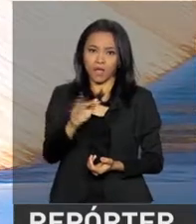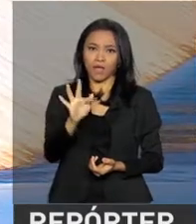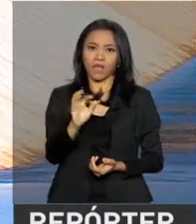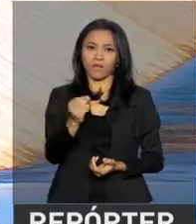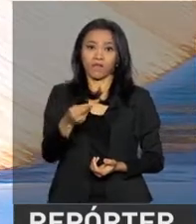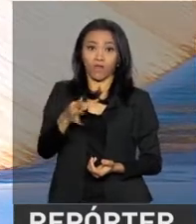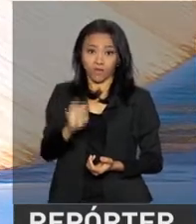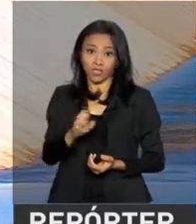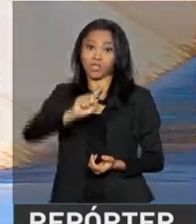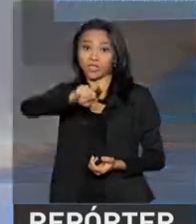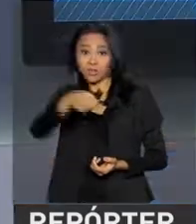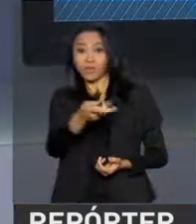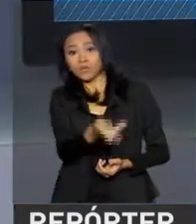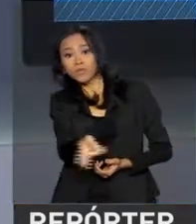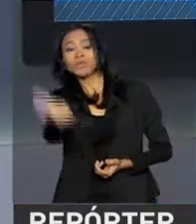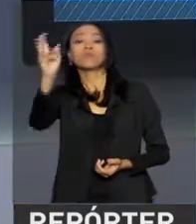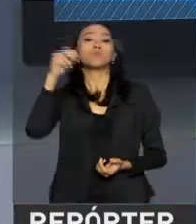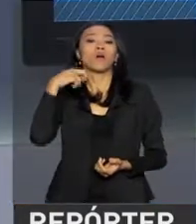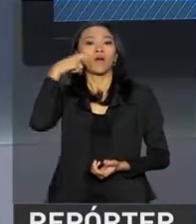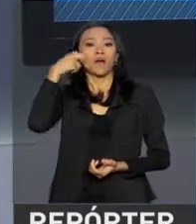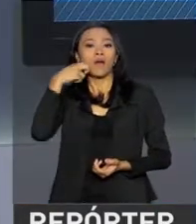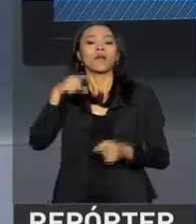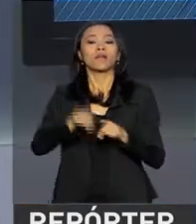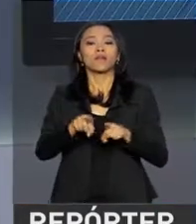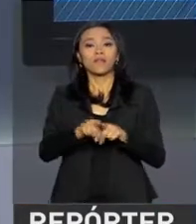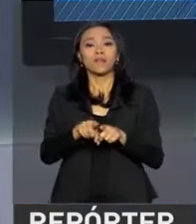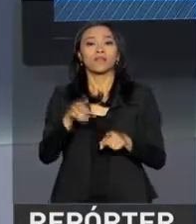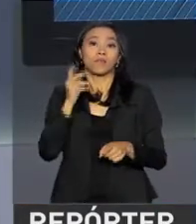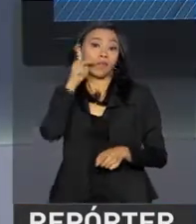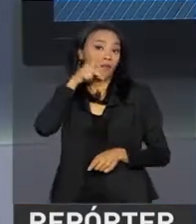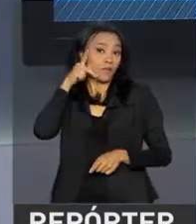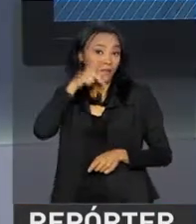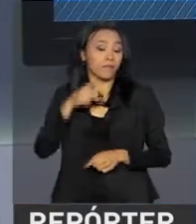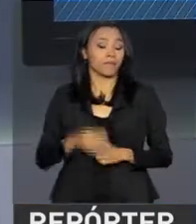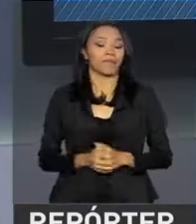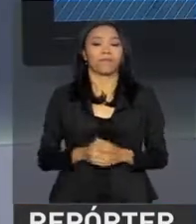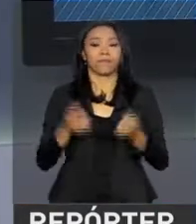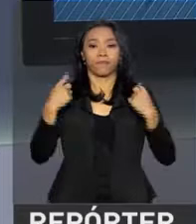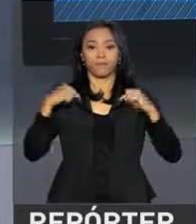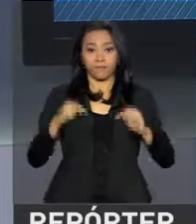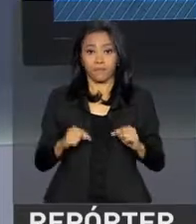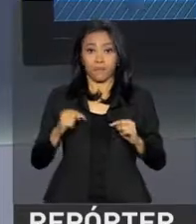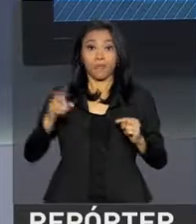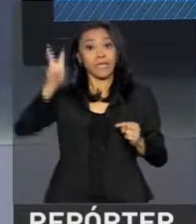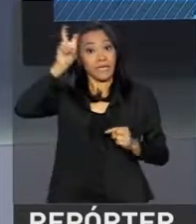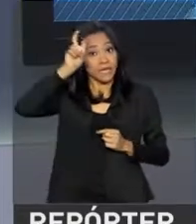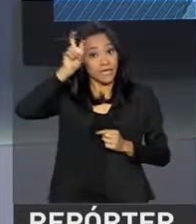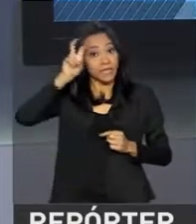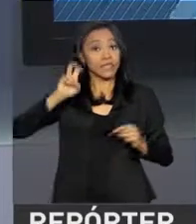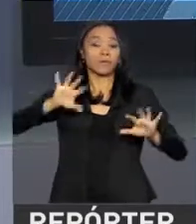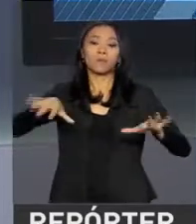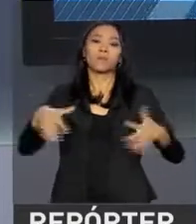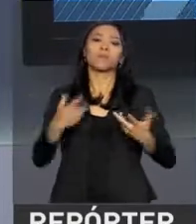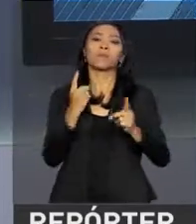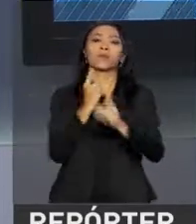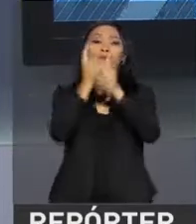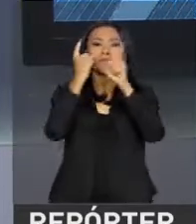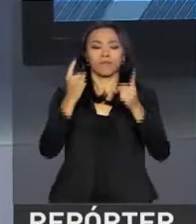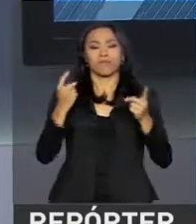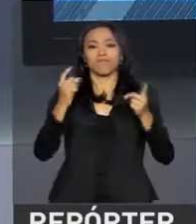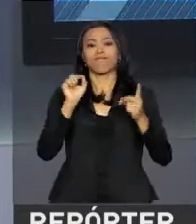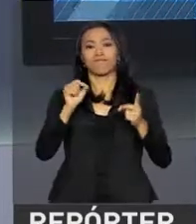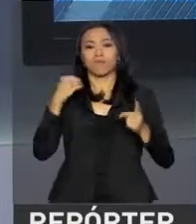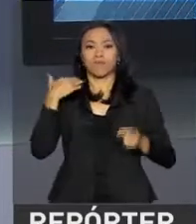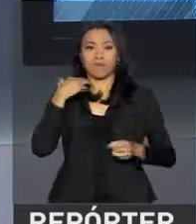grande do norte e nesta quinta feira durante um evento na caixa econômica federal o presidente michel temer afirmou